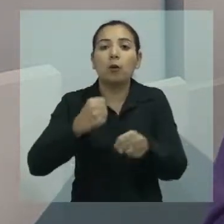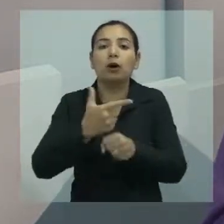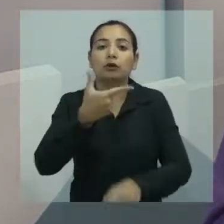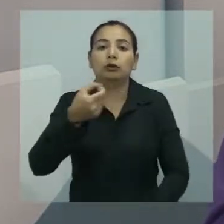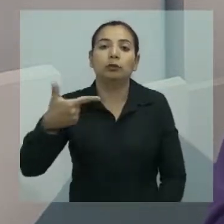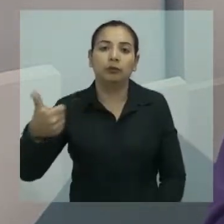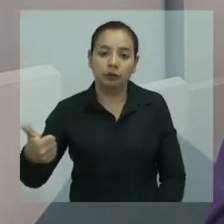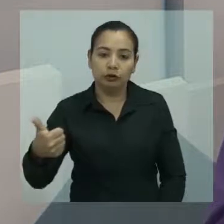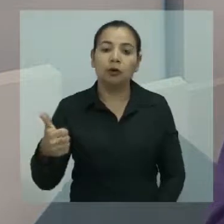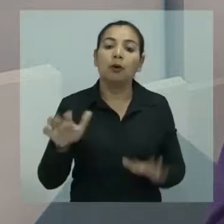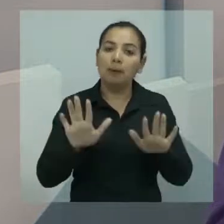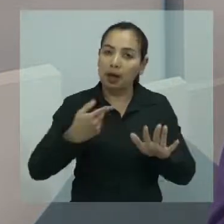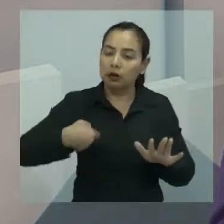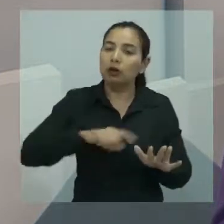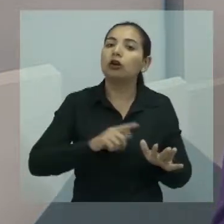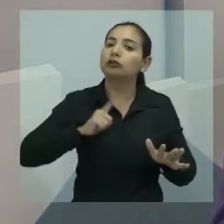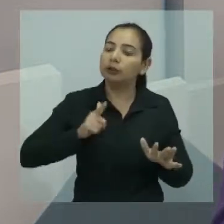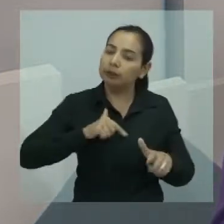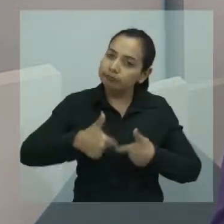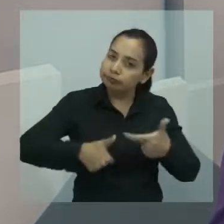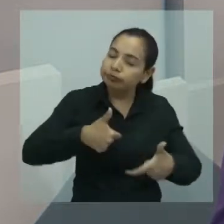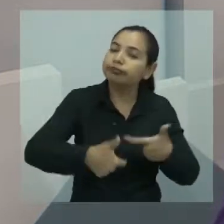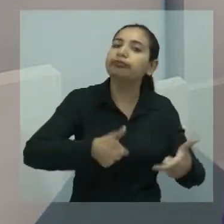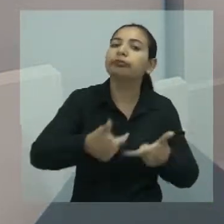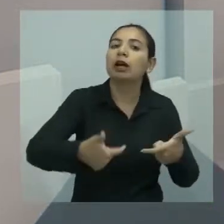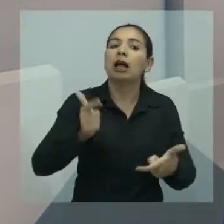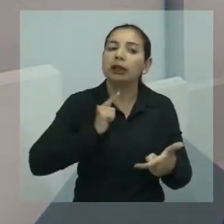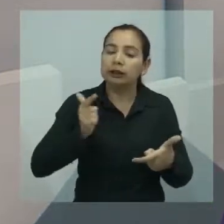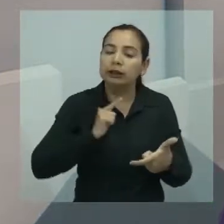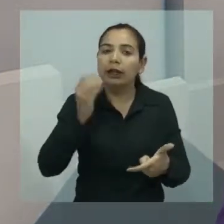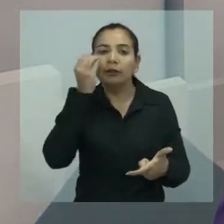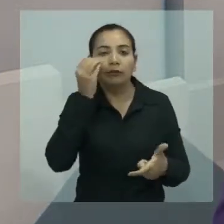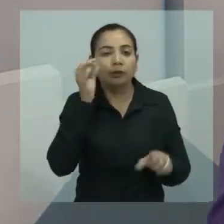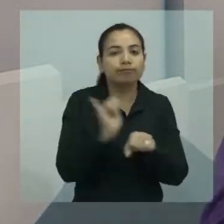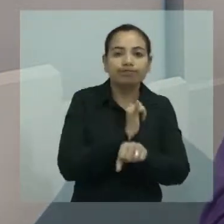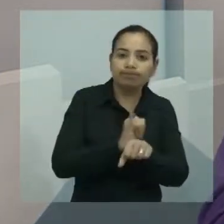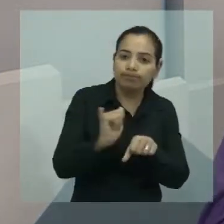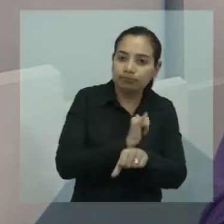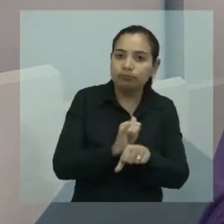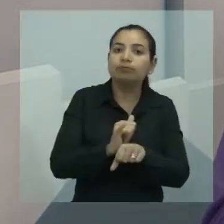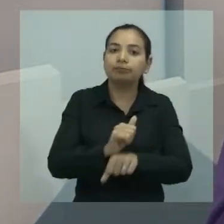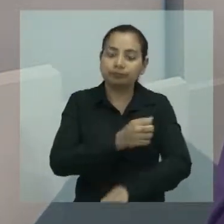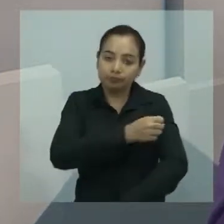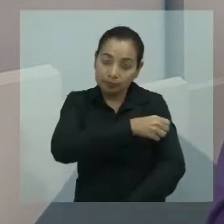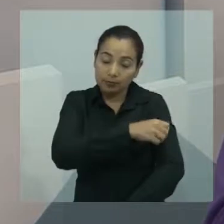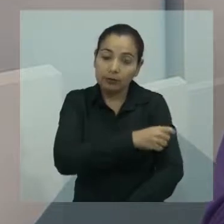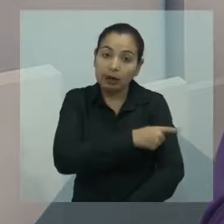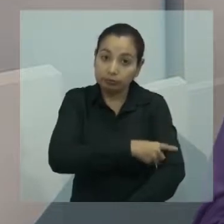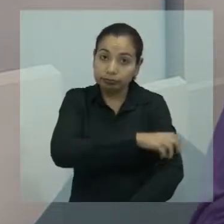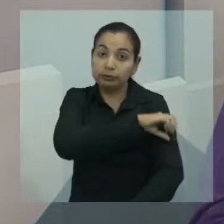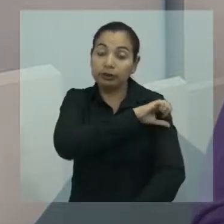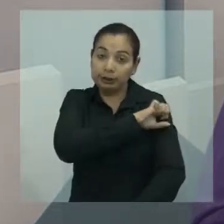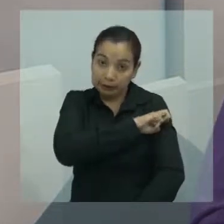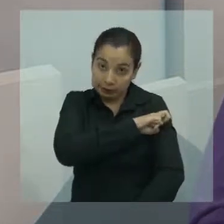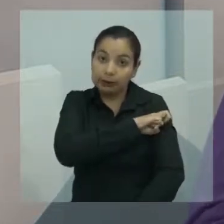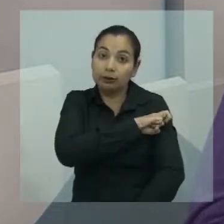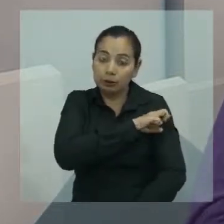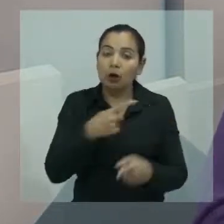até 2021. E nos anima porque mostra que, assim, primeiramente, a gente precisou fazer um trabalho